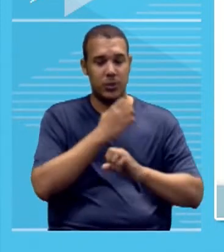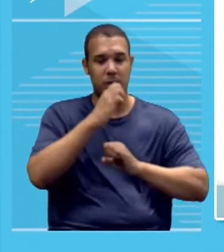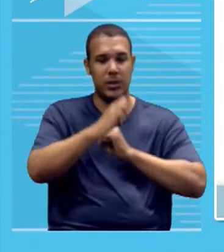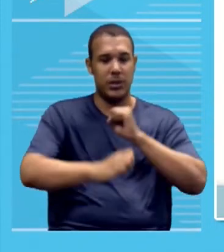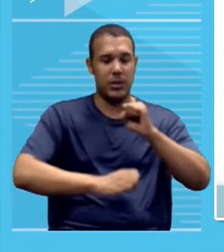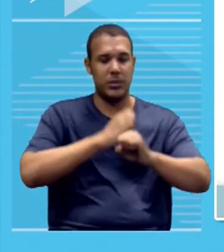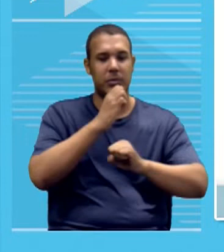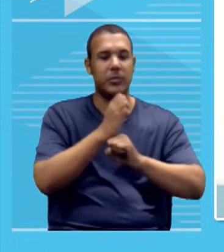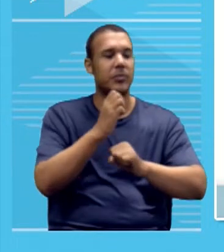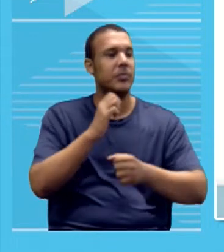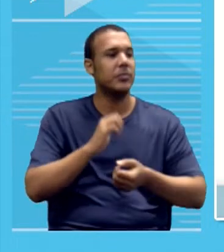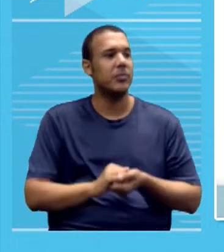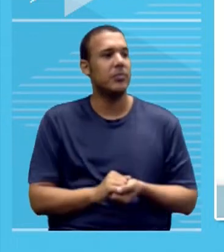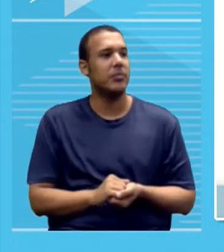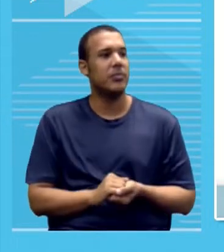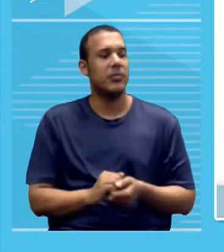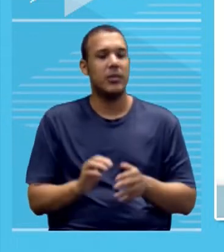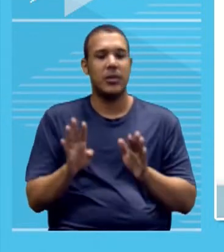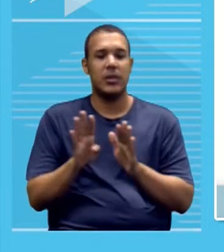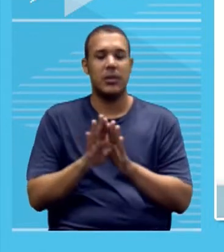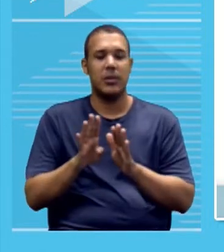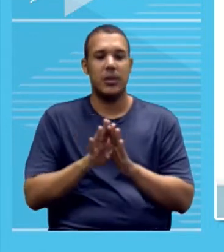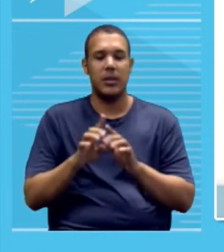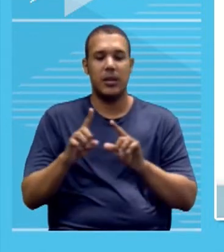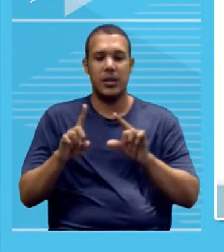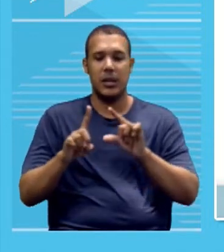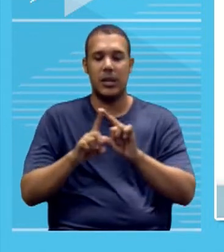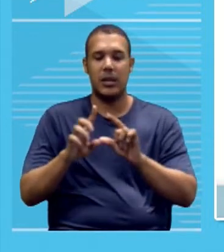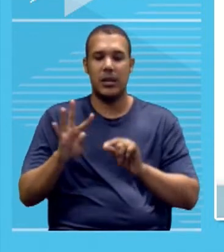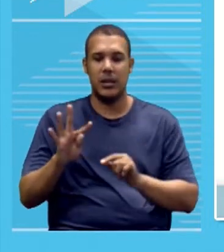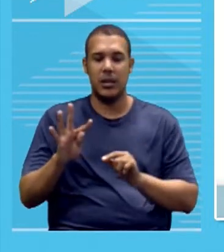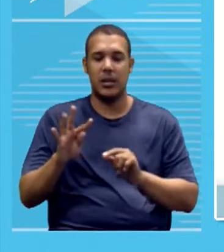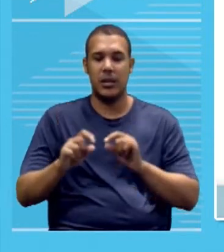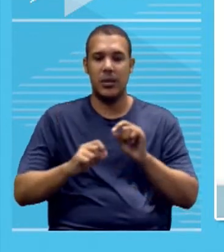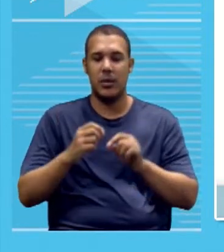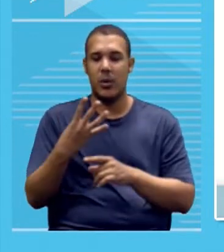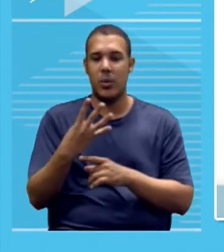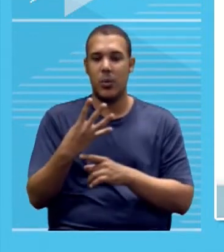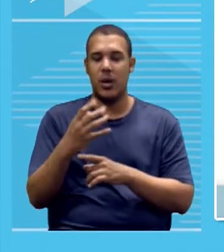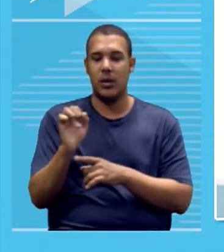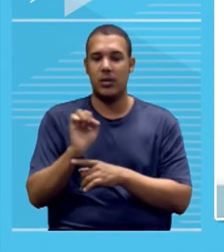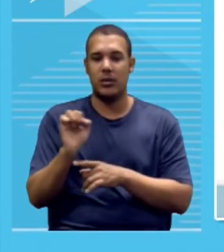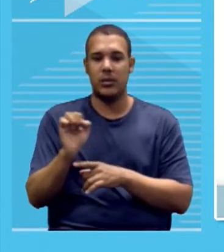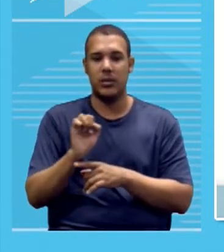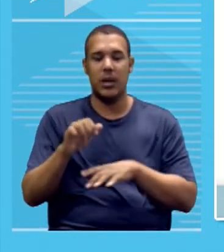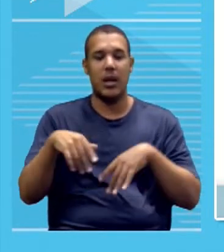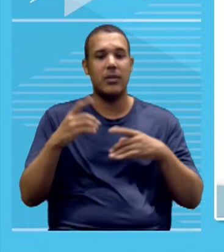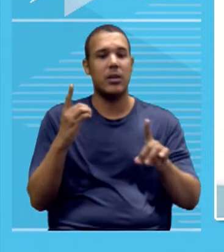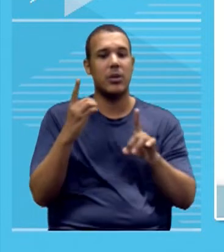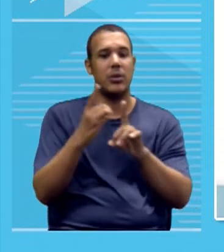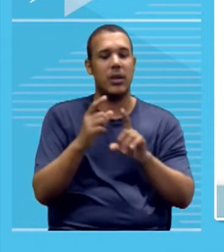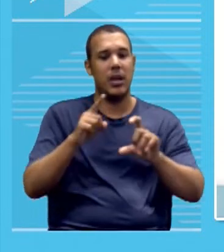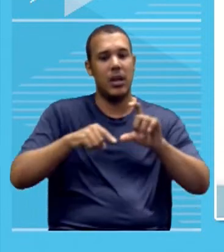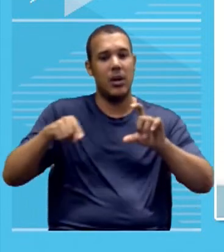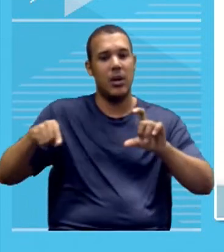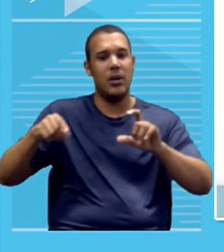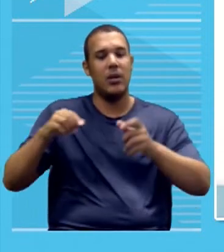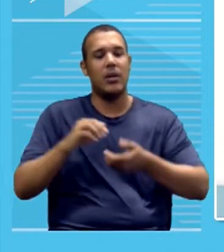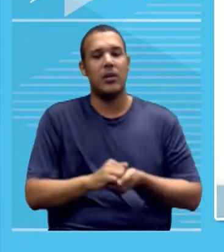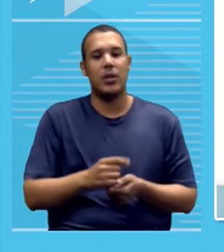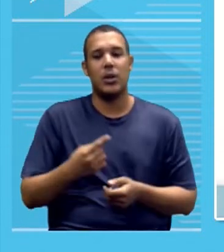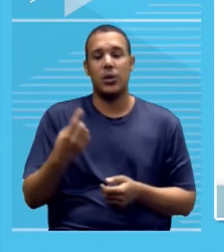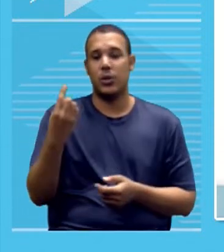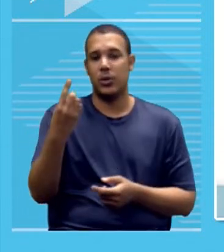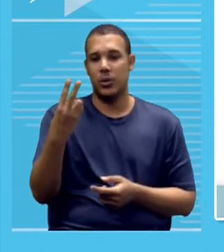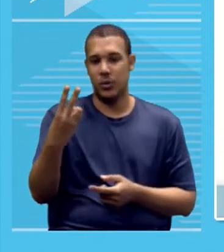valor de N, e ΔT, que é o valor de 4 segundos. E aí você consegue achar a corrente. Bom, pedi